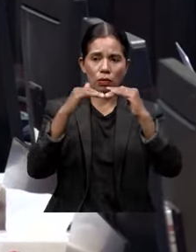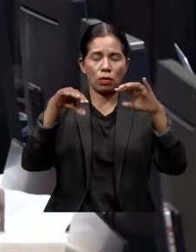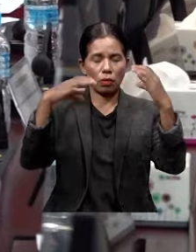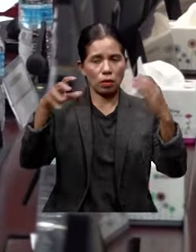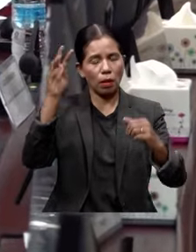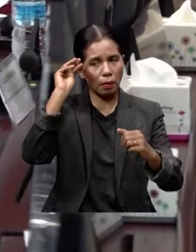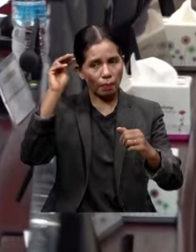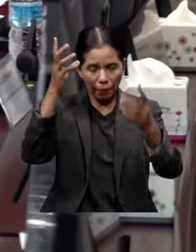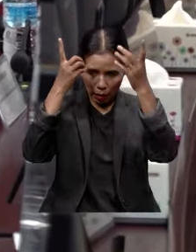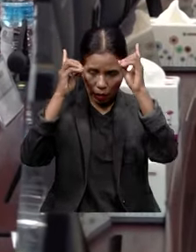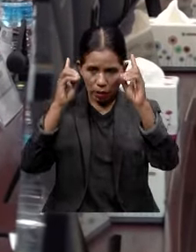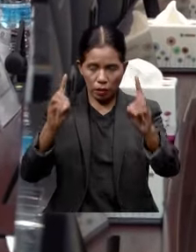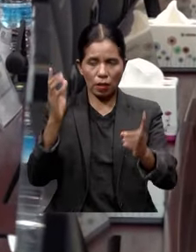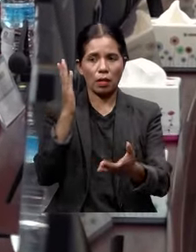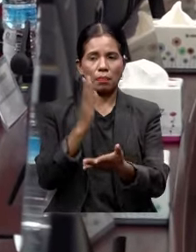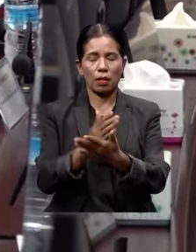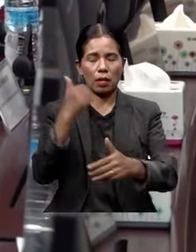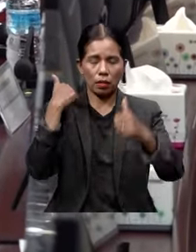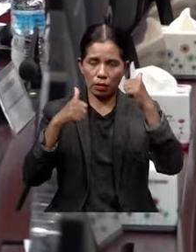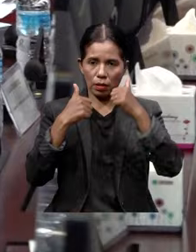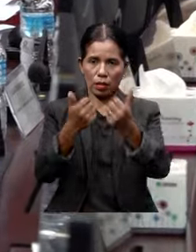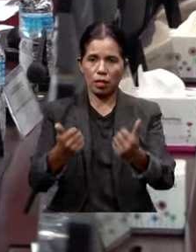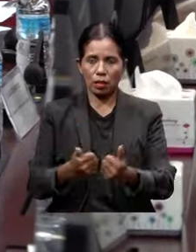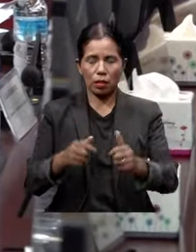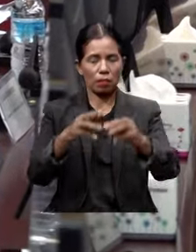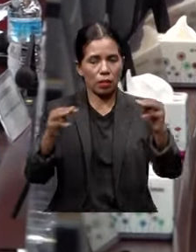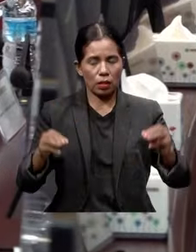conselho-ministro, decide suspende a atividade arte marciais